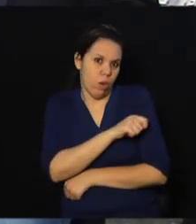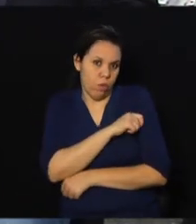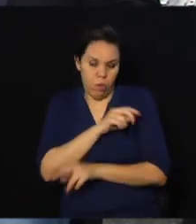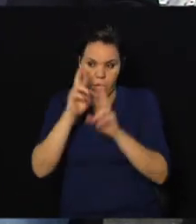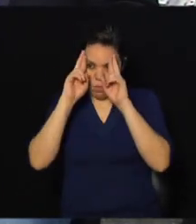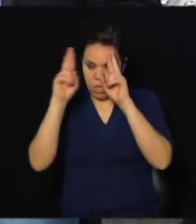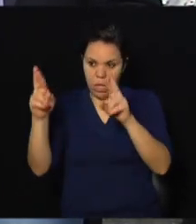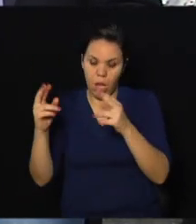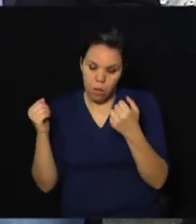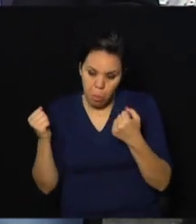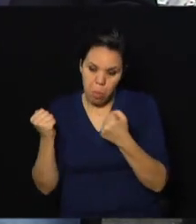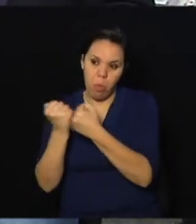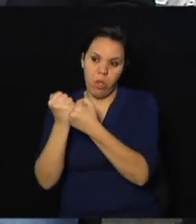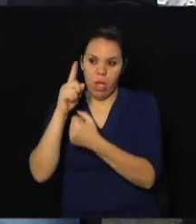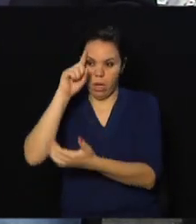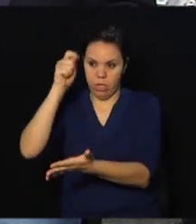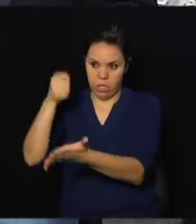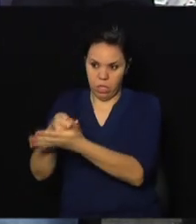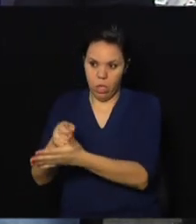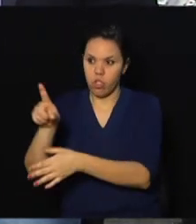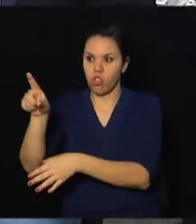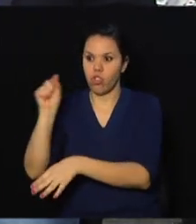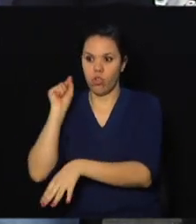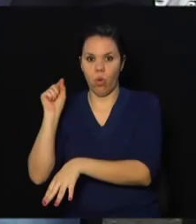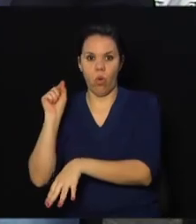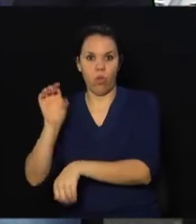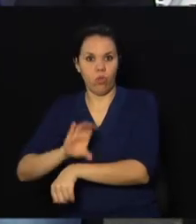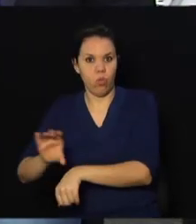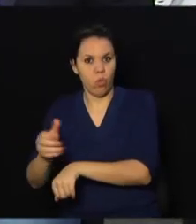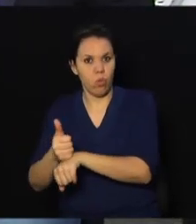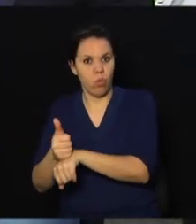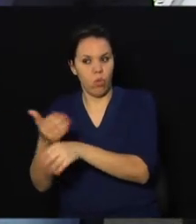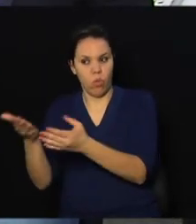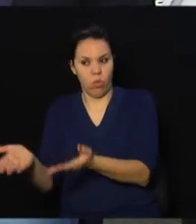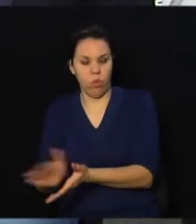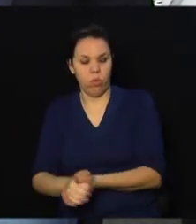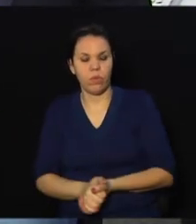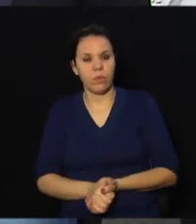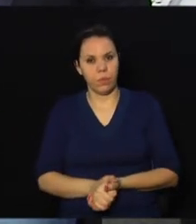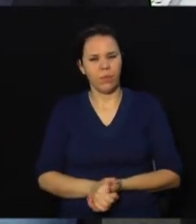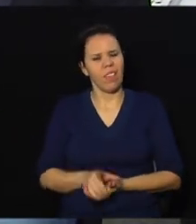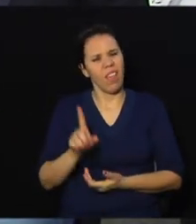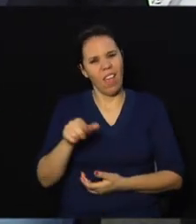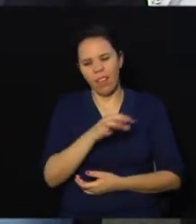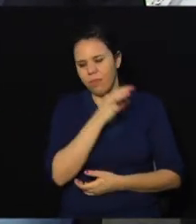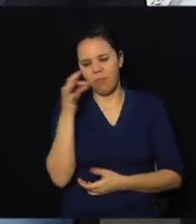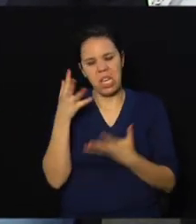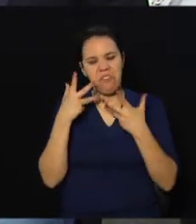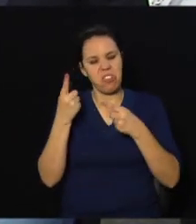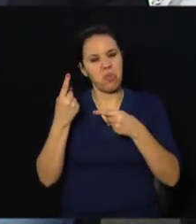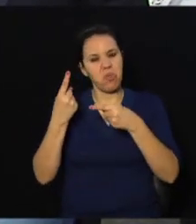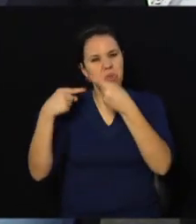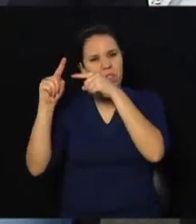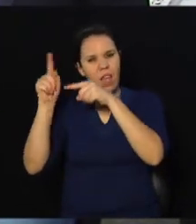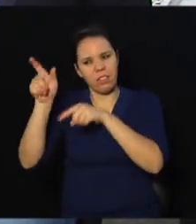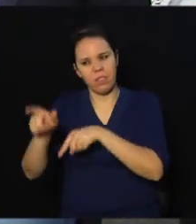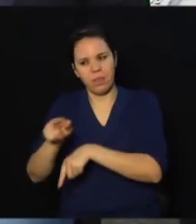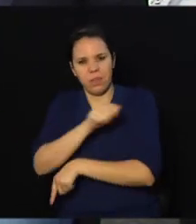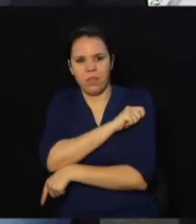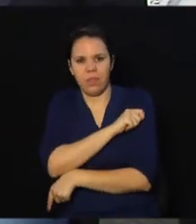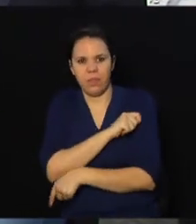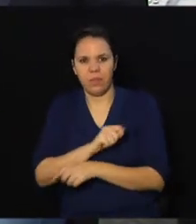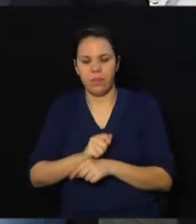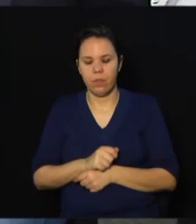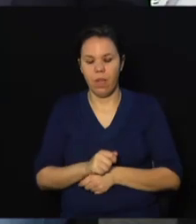também, né, as decisões que ele está tomando, inclusive para a profissão, é algo assim, essencial para o sucesso. Porque